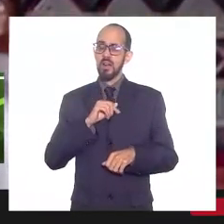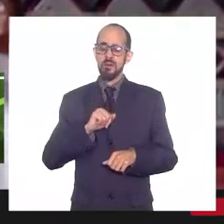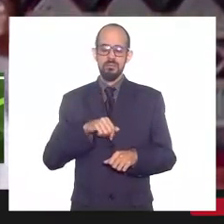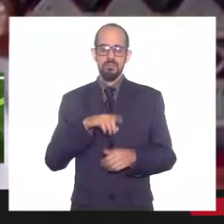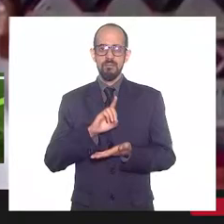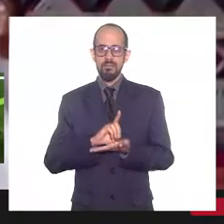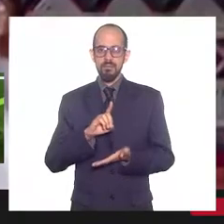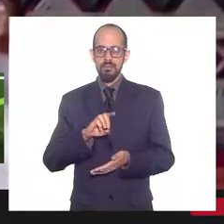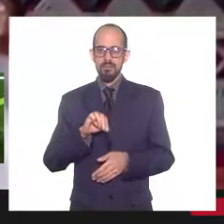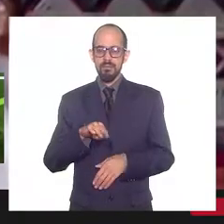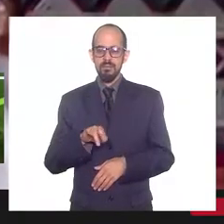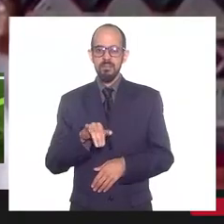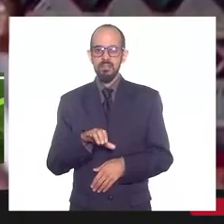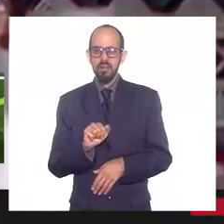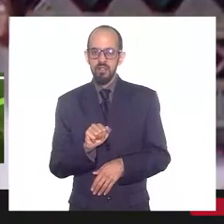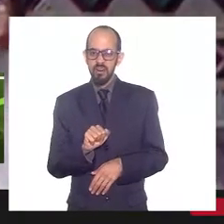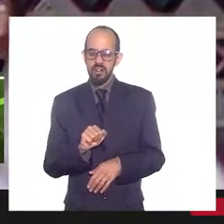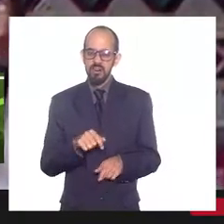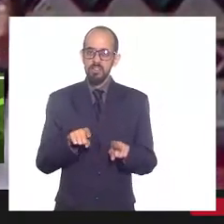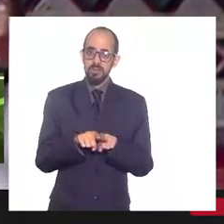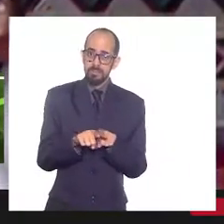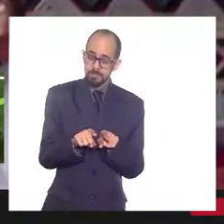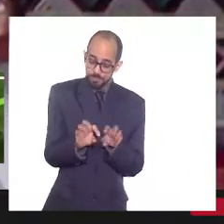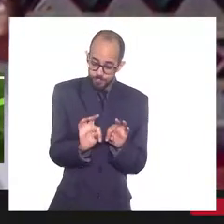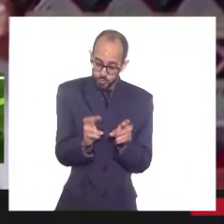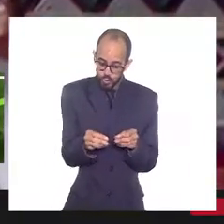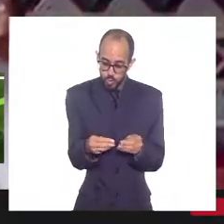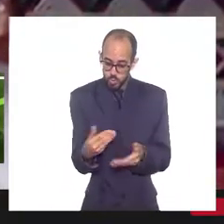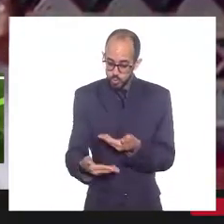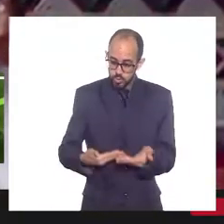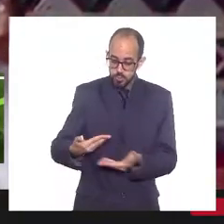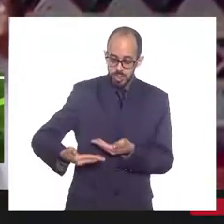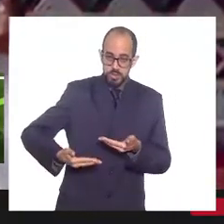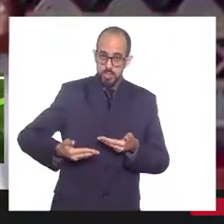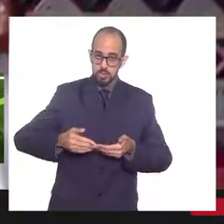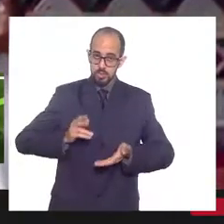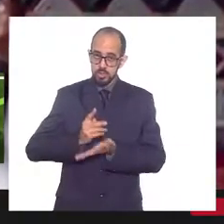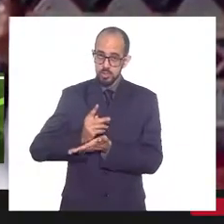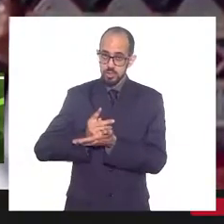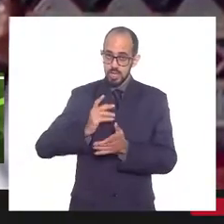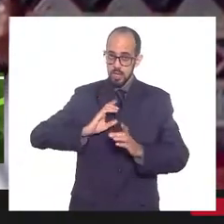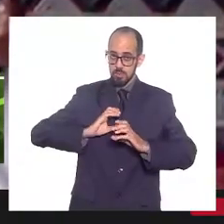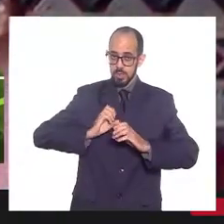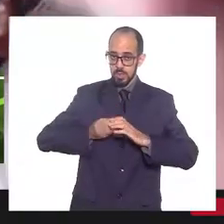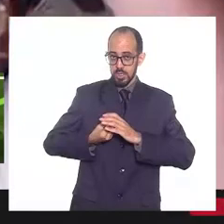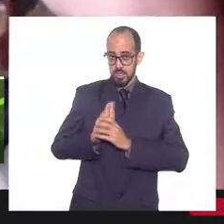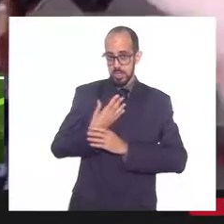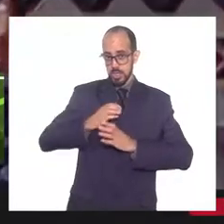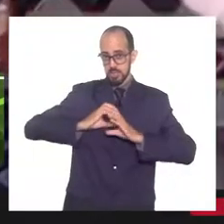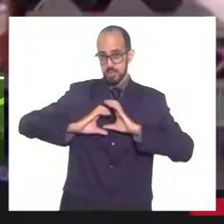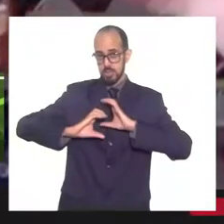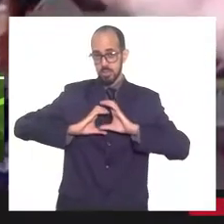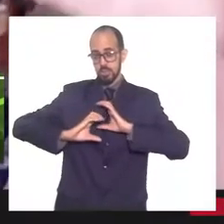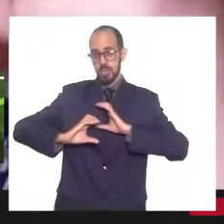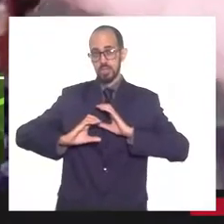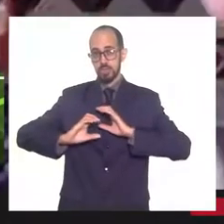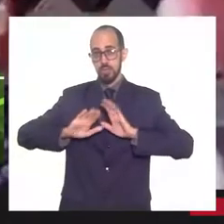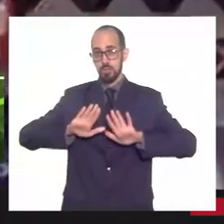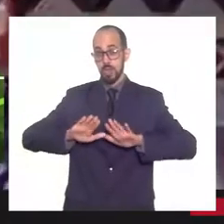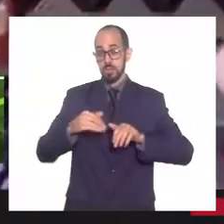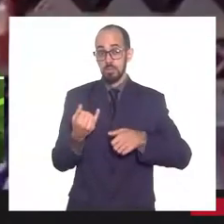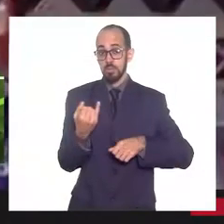Márcia enfim de todos os parceiros que a gente sempre diálogo aqui mas é preciso que a é uma